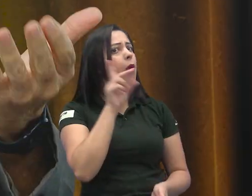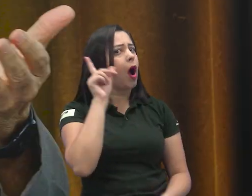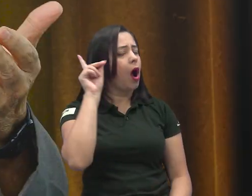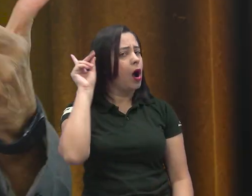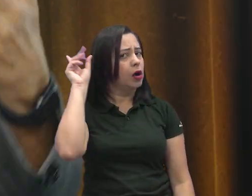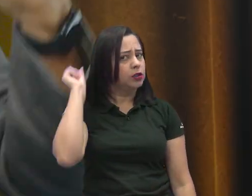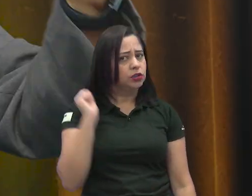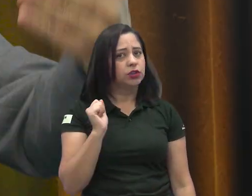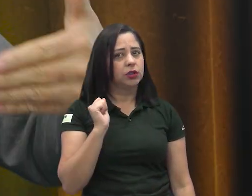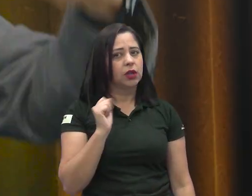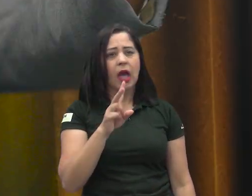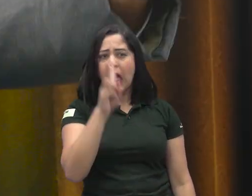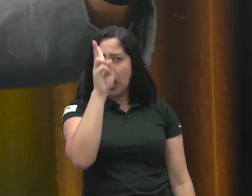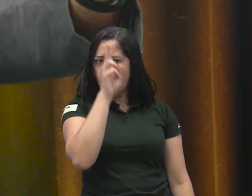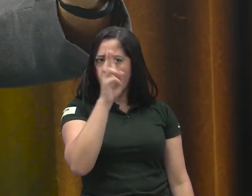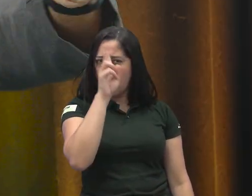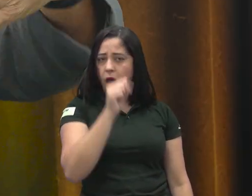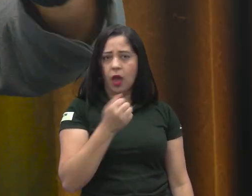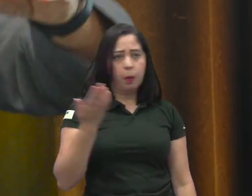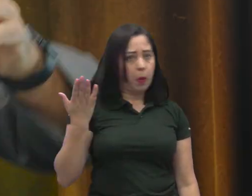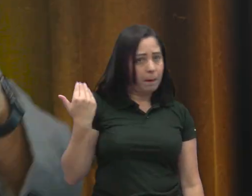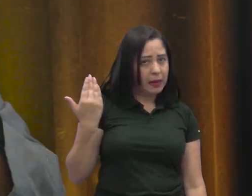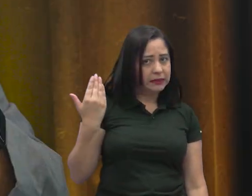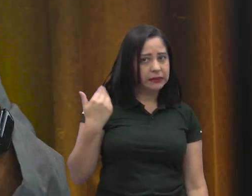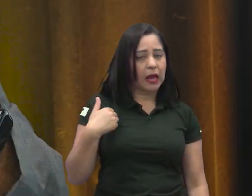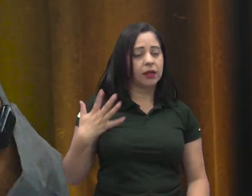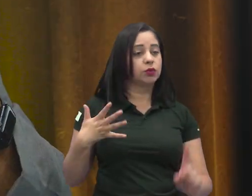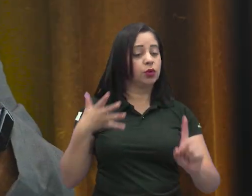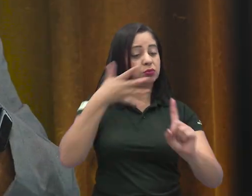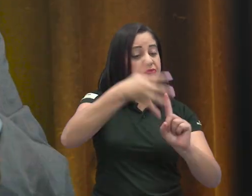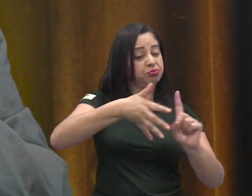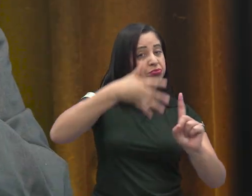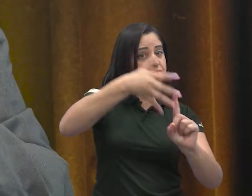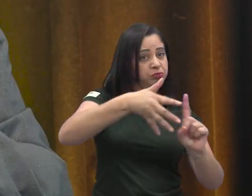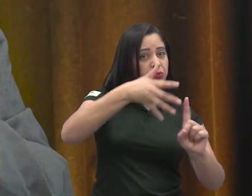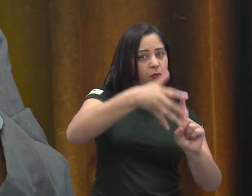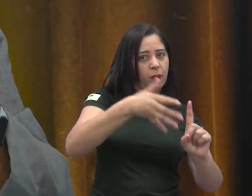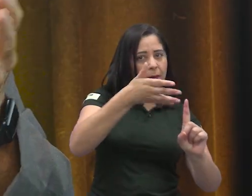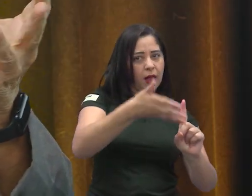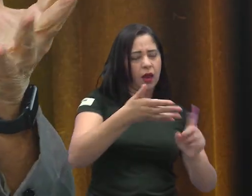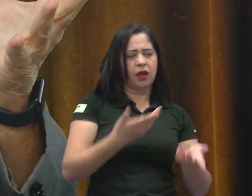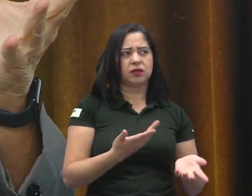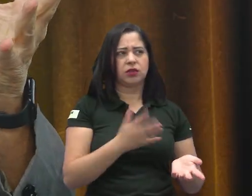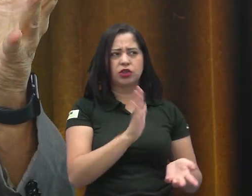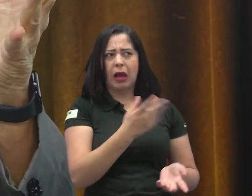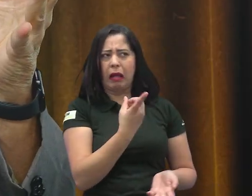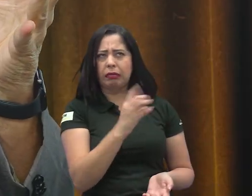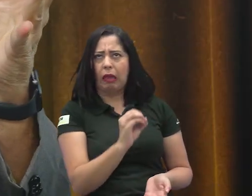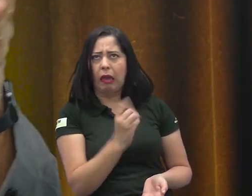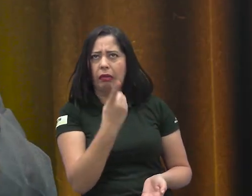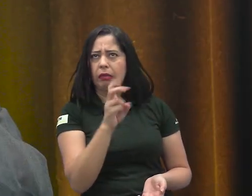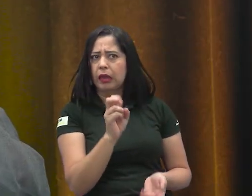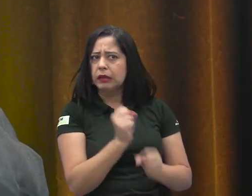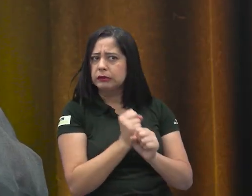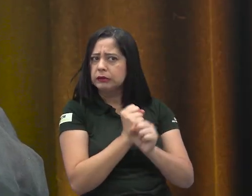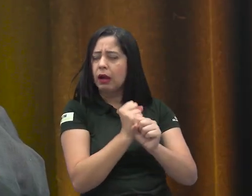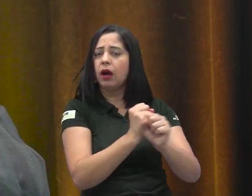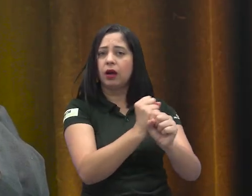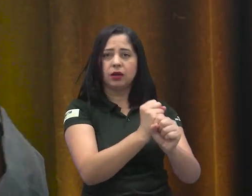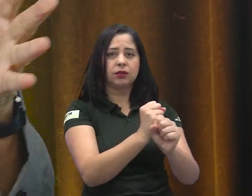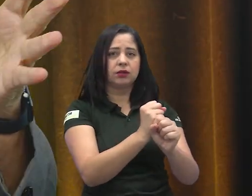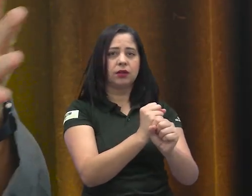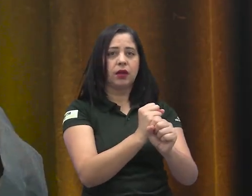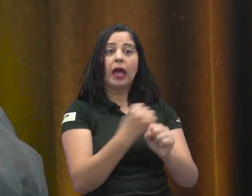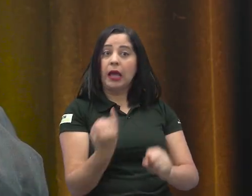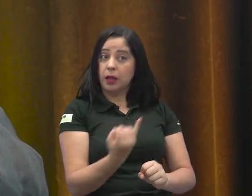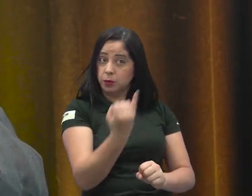lembro quando inaugurou, fui lá fazer uma palestra lá também há muitos anos, né? Deve ter uns 10, 15 anos a casa do idoso. E